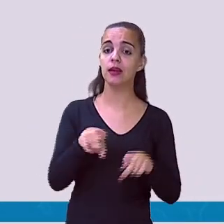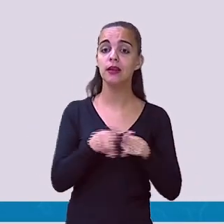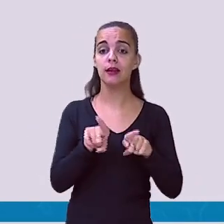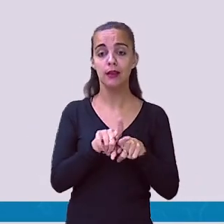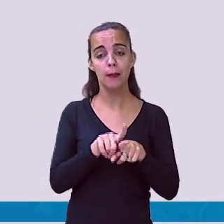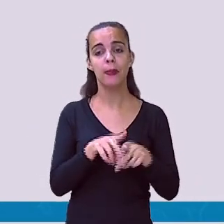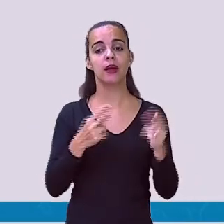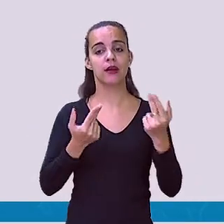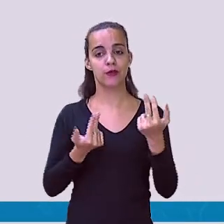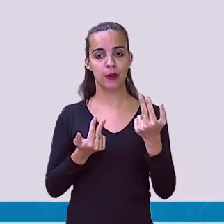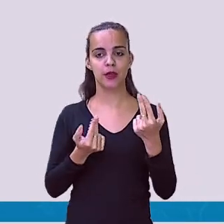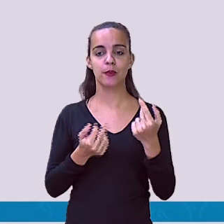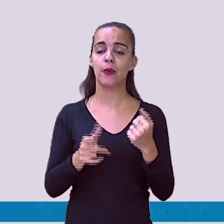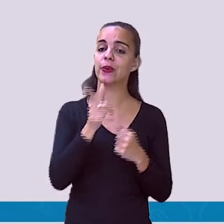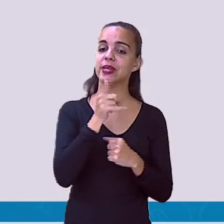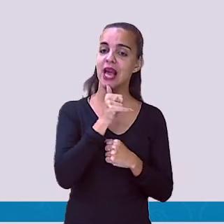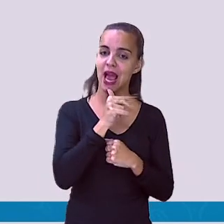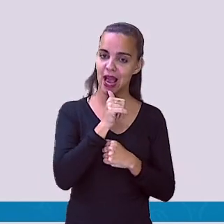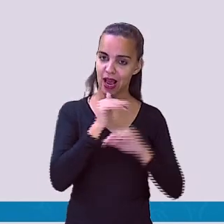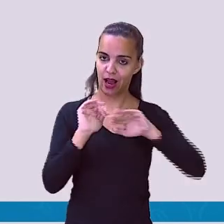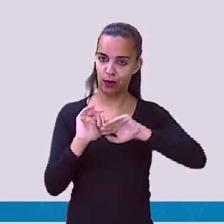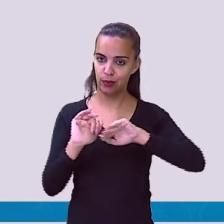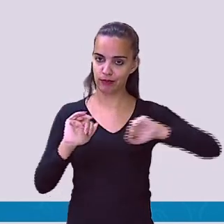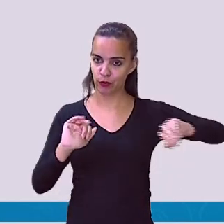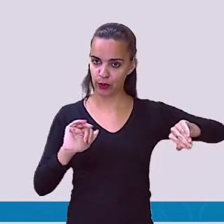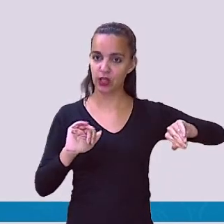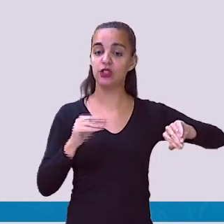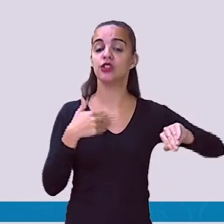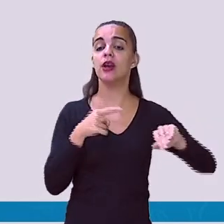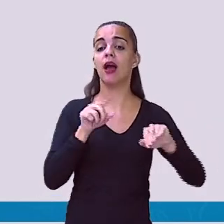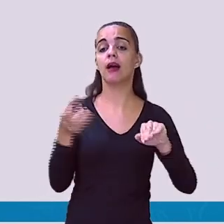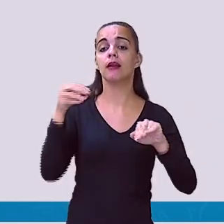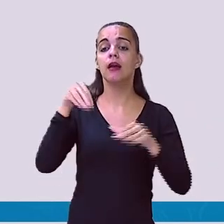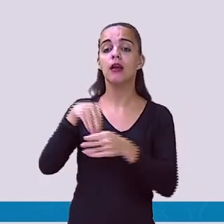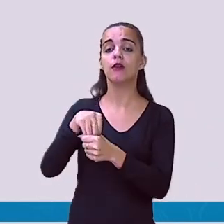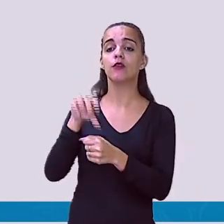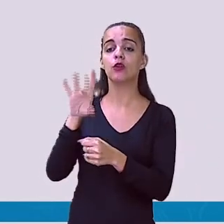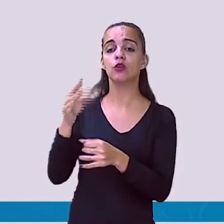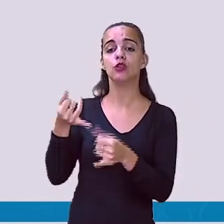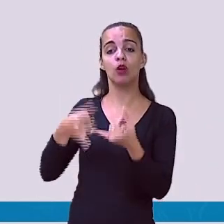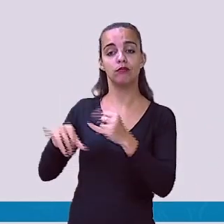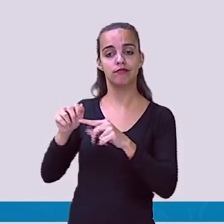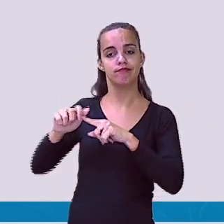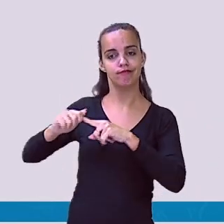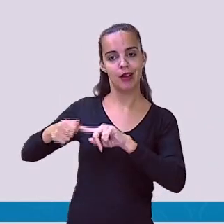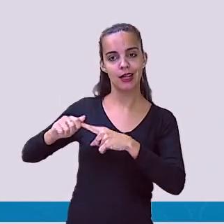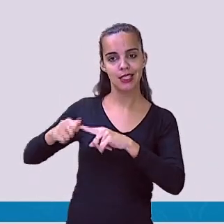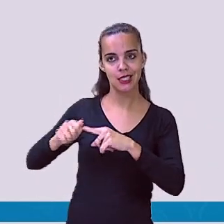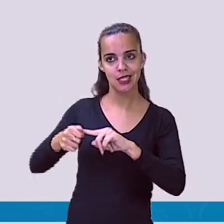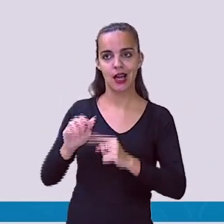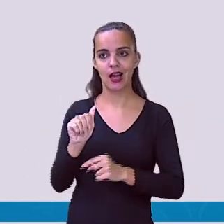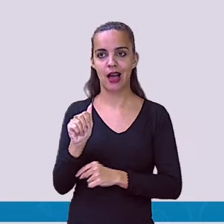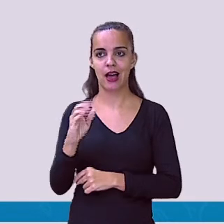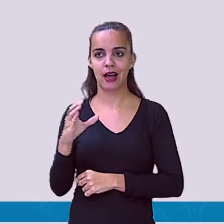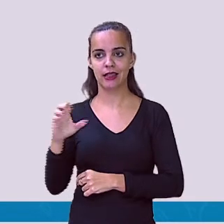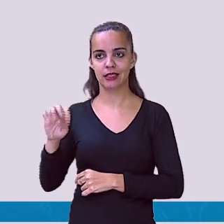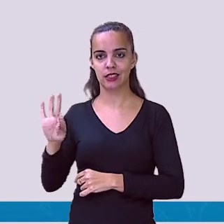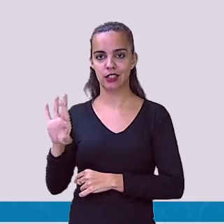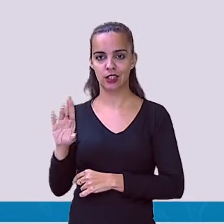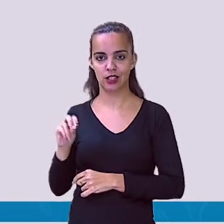poderíamos aqui ter mais de dois componentes. Nós teríamos como recolher todas